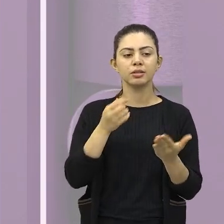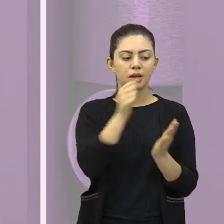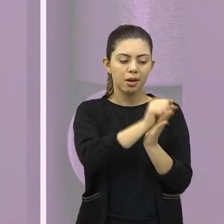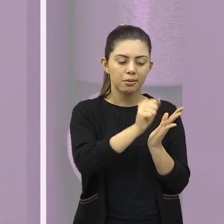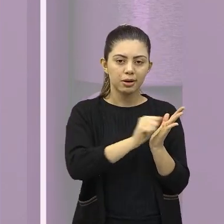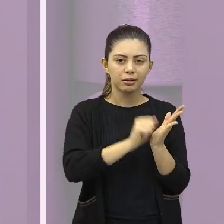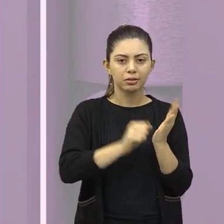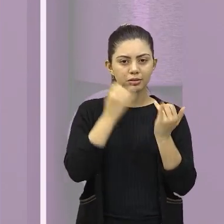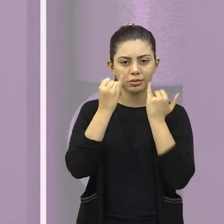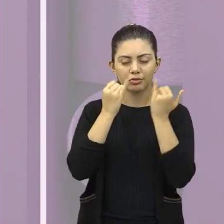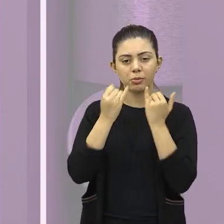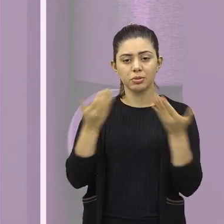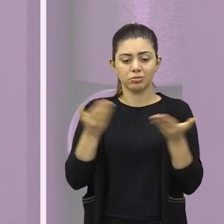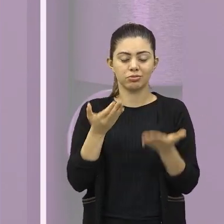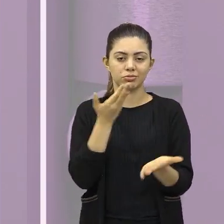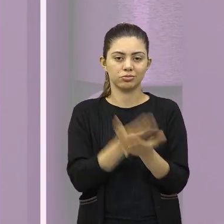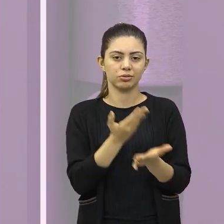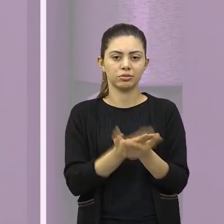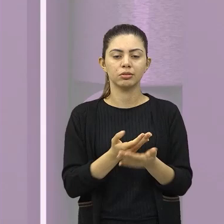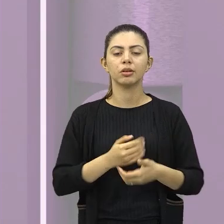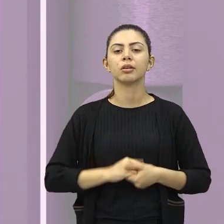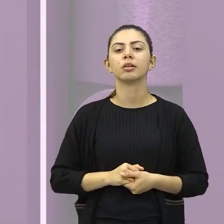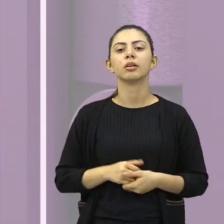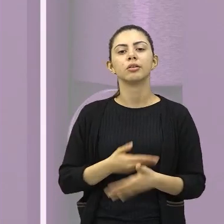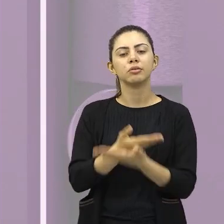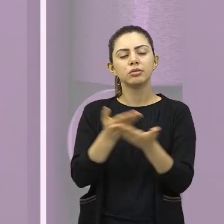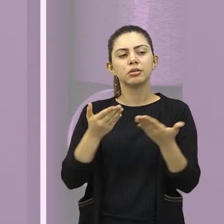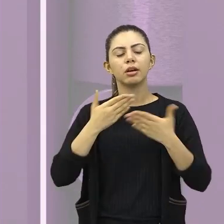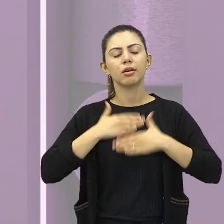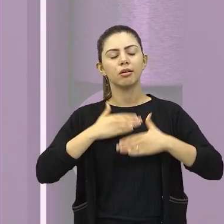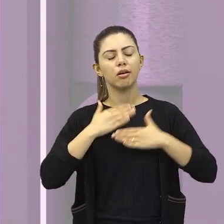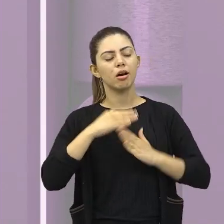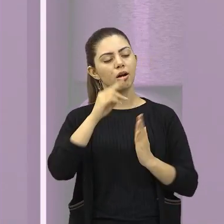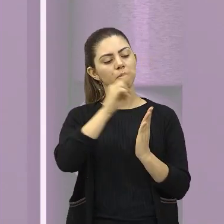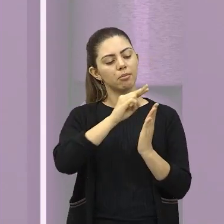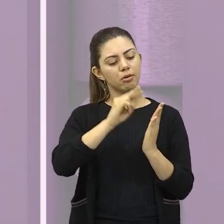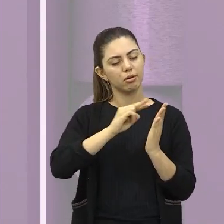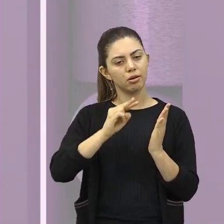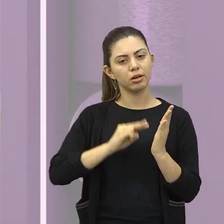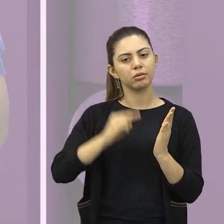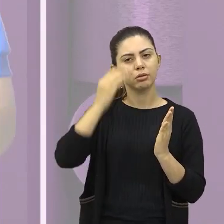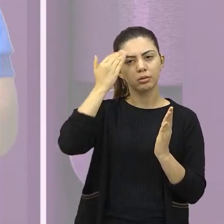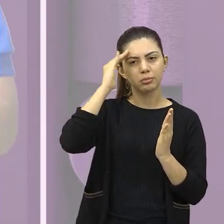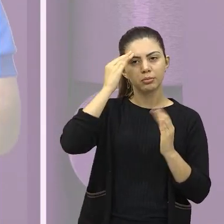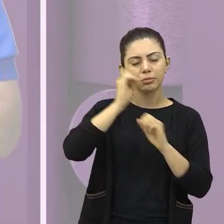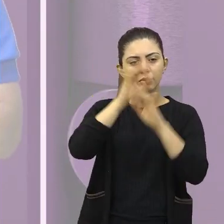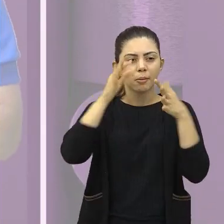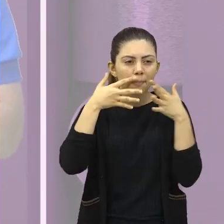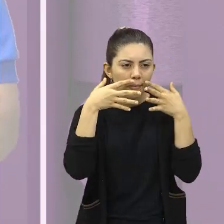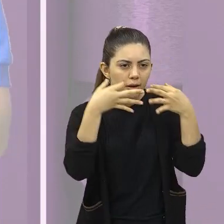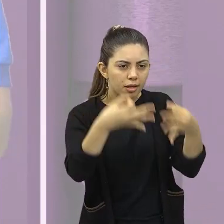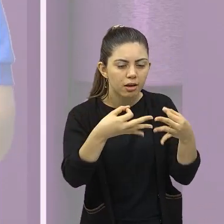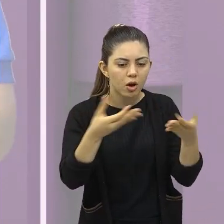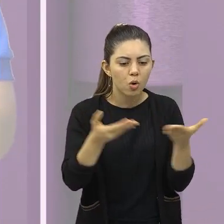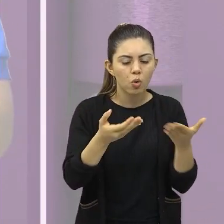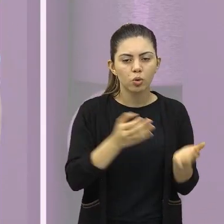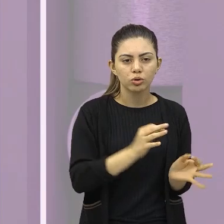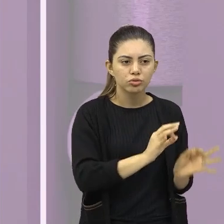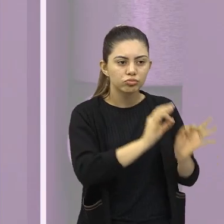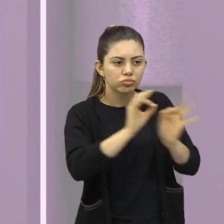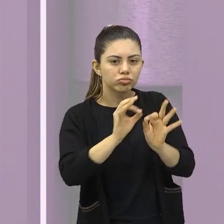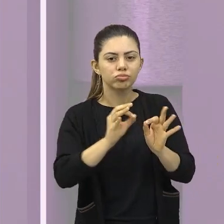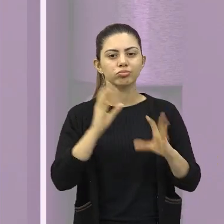as anotações possíveis, que você tenha tido calma na leitura aí, que você tenha prestado atenção bastante aí na